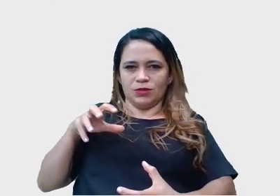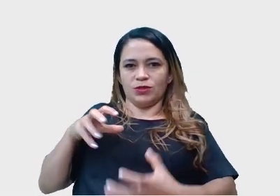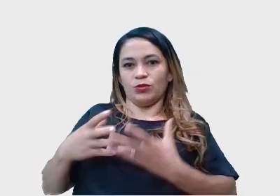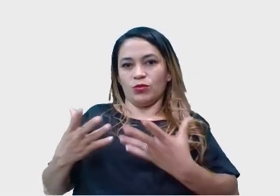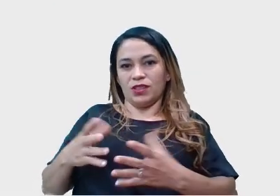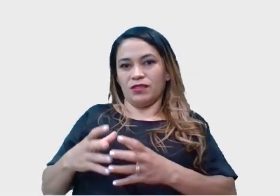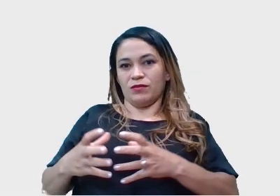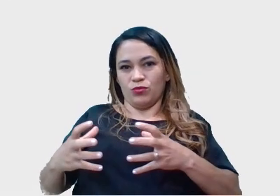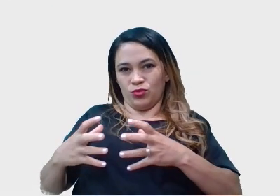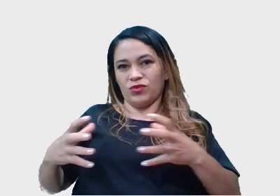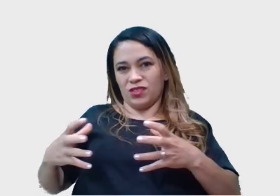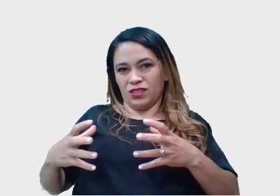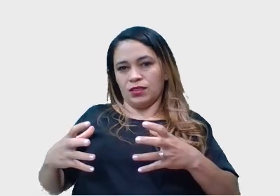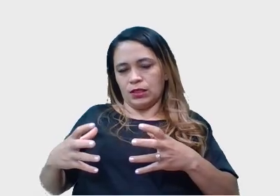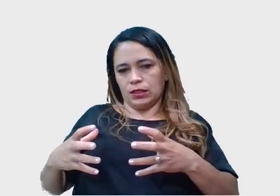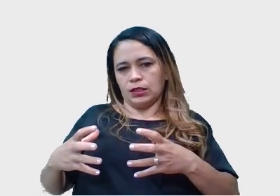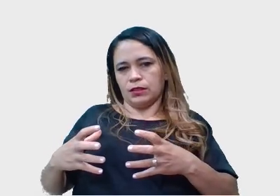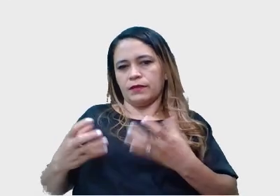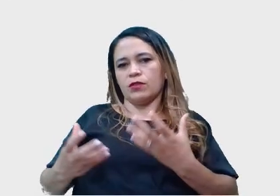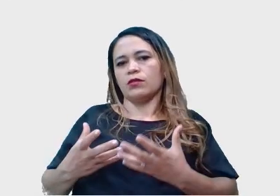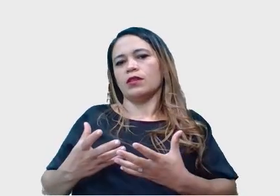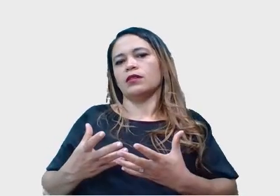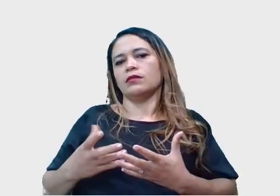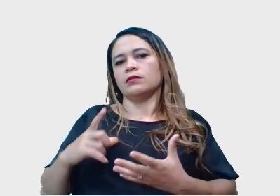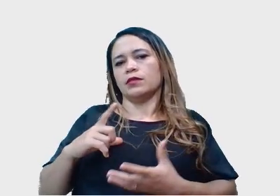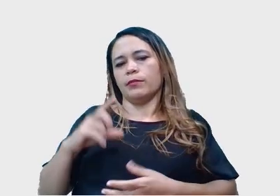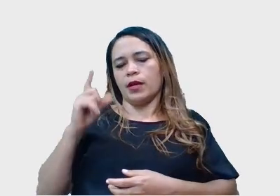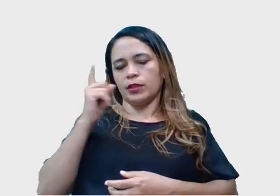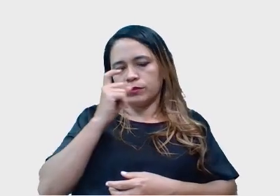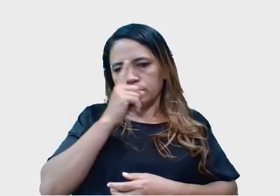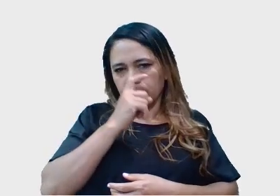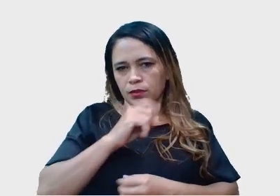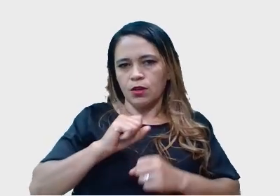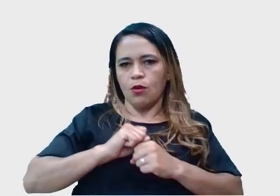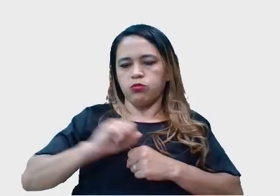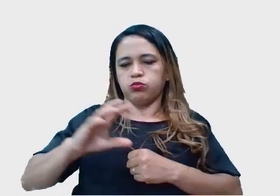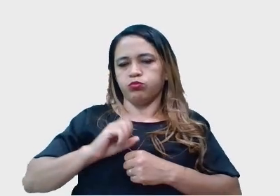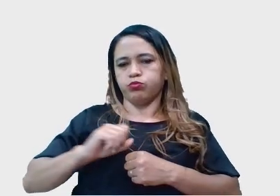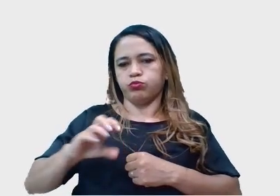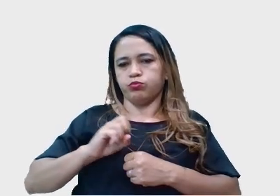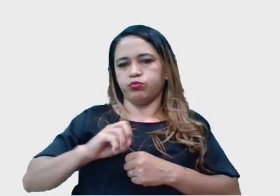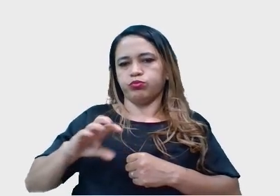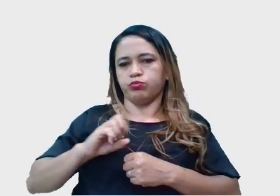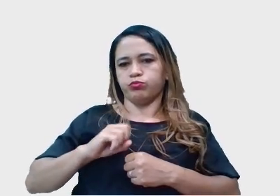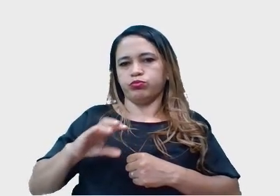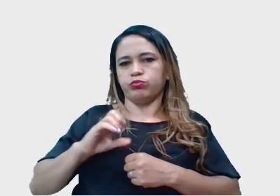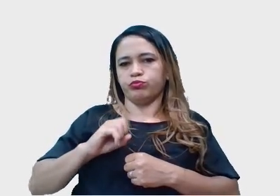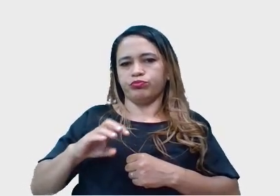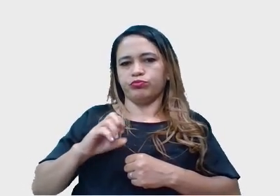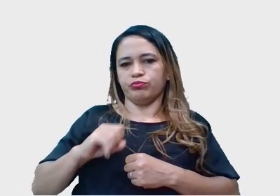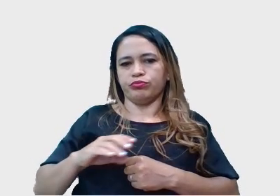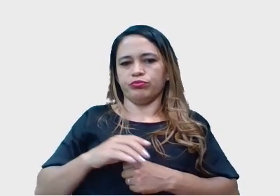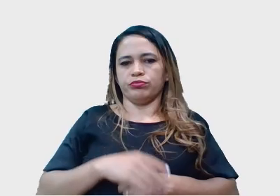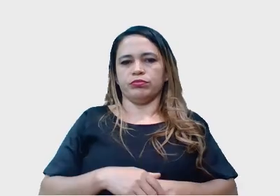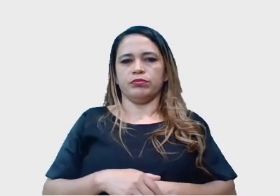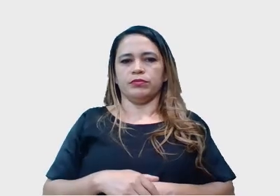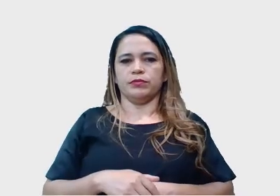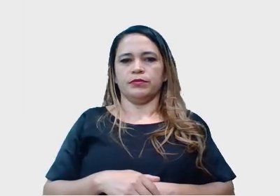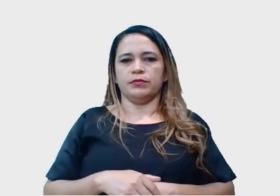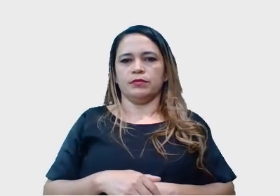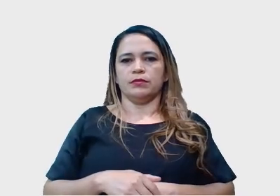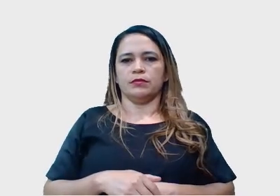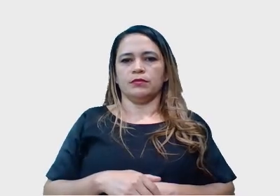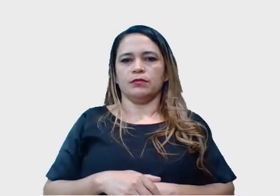parede fica grande demais, isso faz com que o coração tenha mais dificuldade de bombear o sangue, gera uma insuficiência cardíaca.